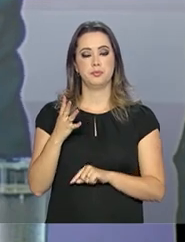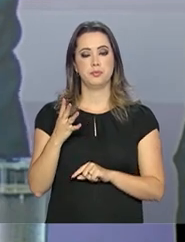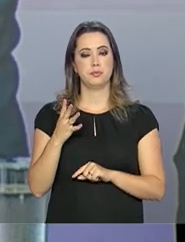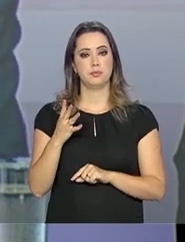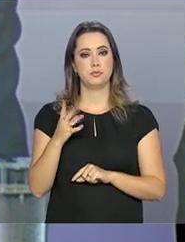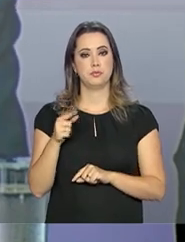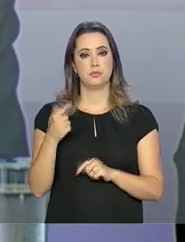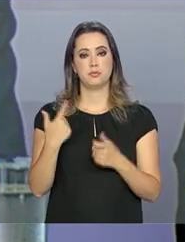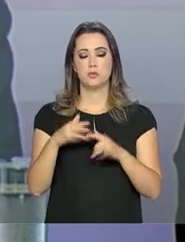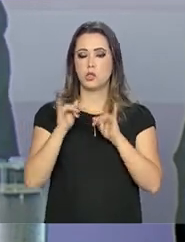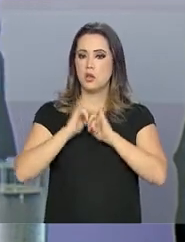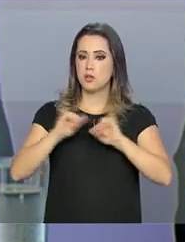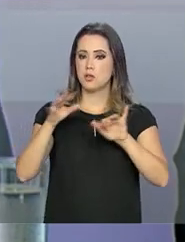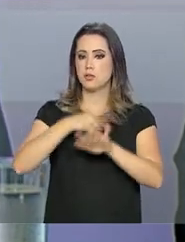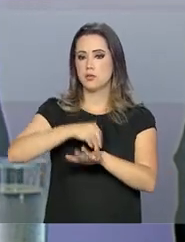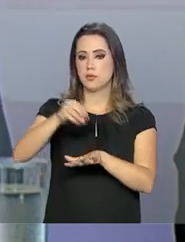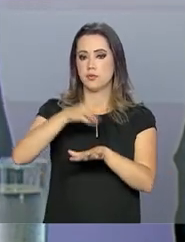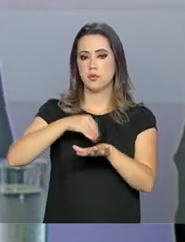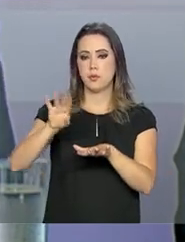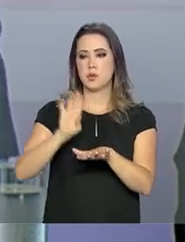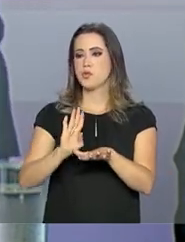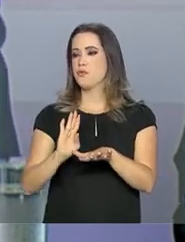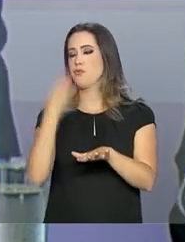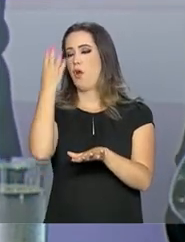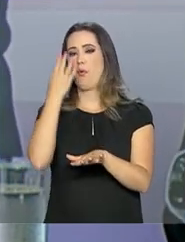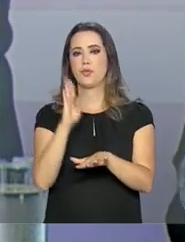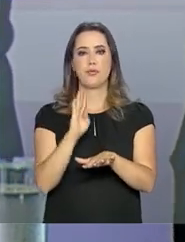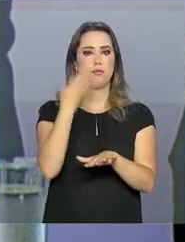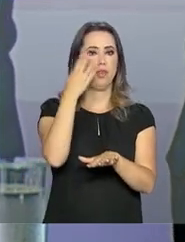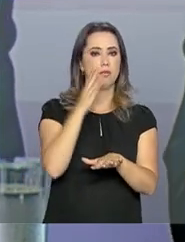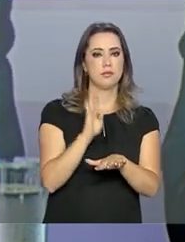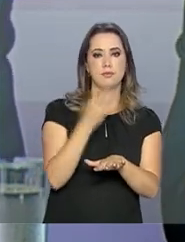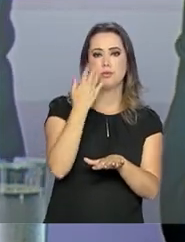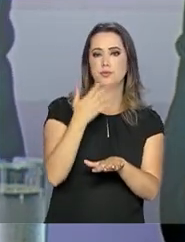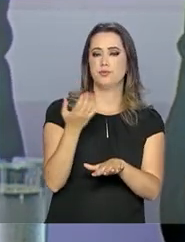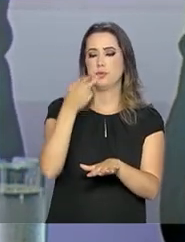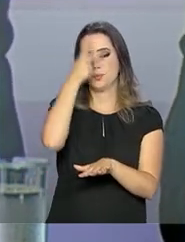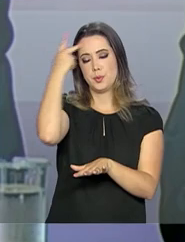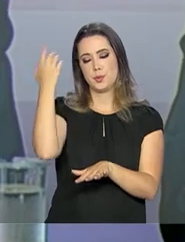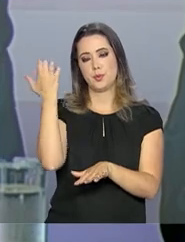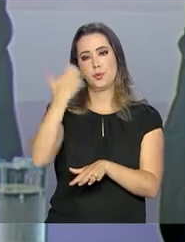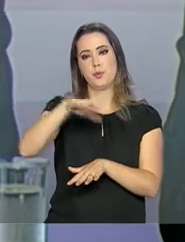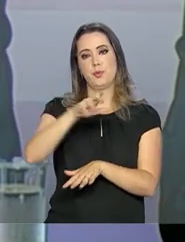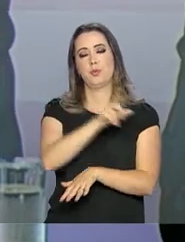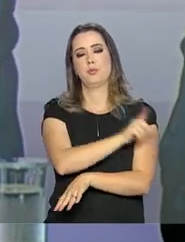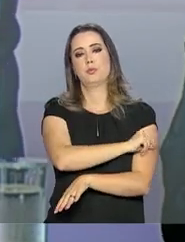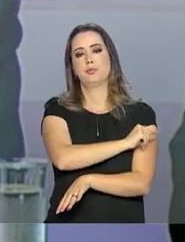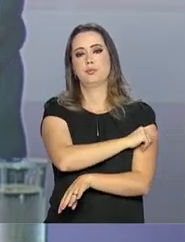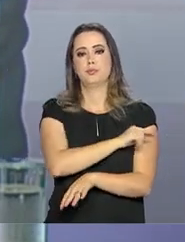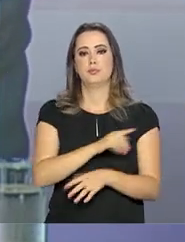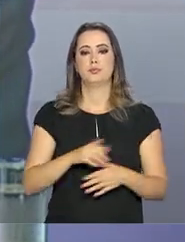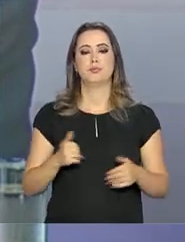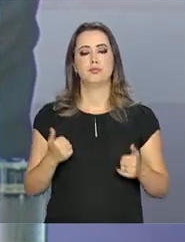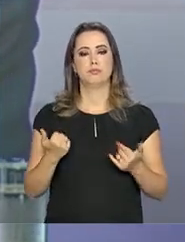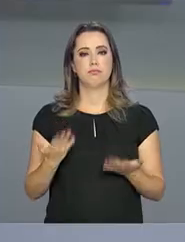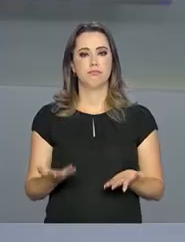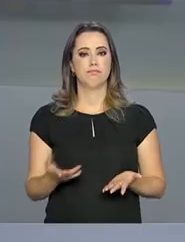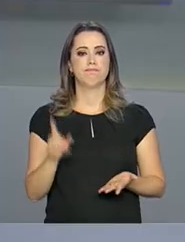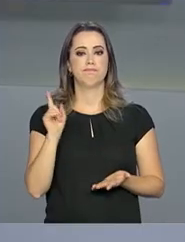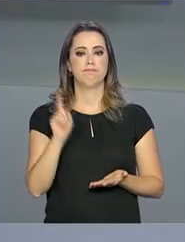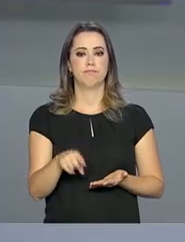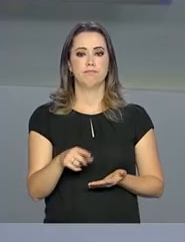as notícias falsas que podem ou ventura e inibir a a vacinação é